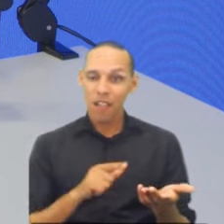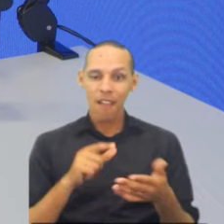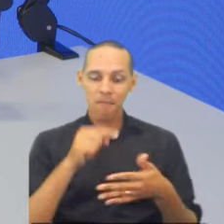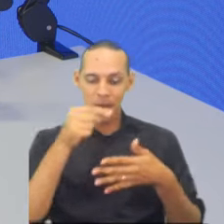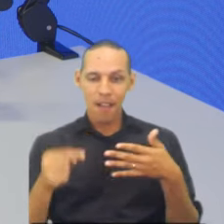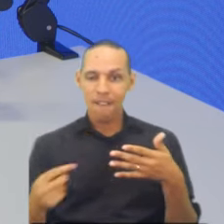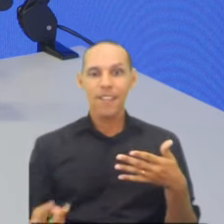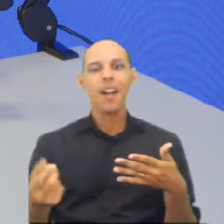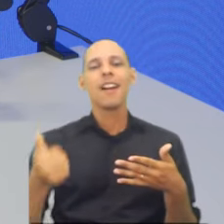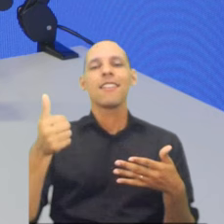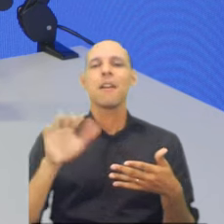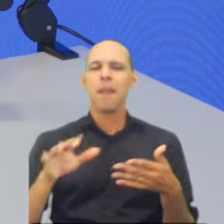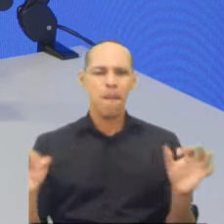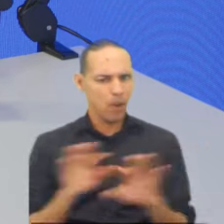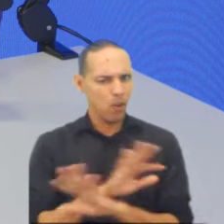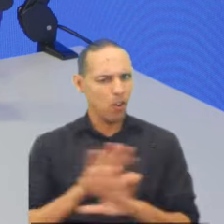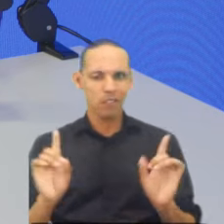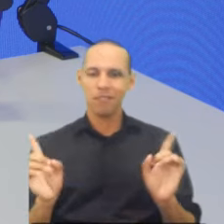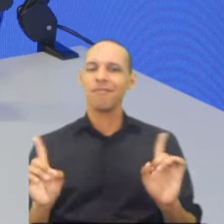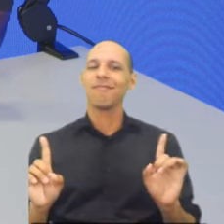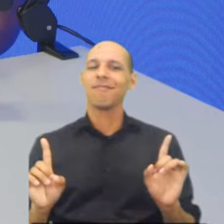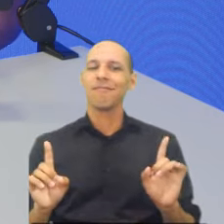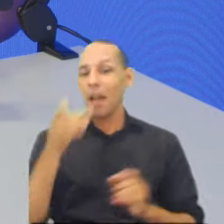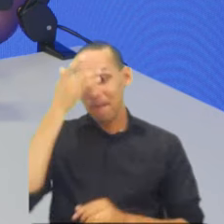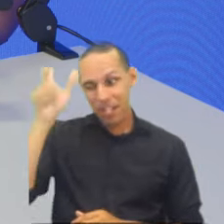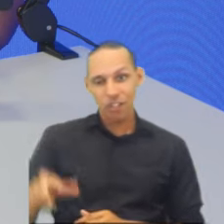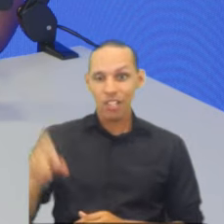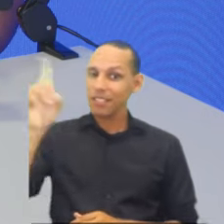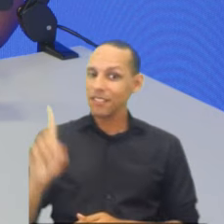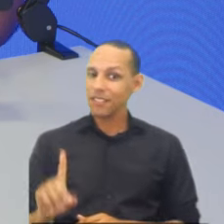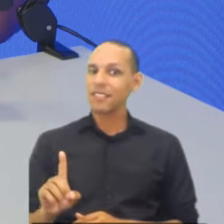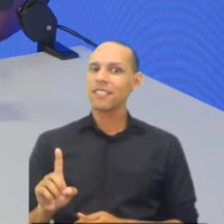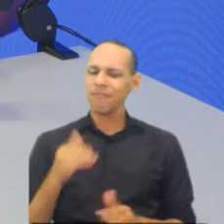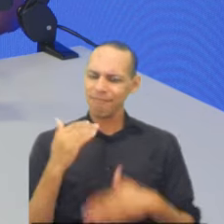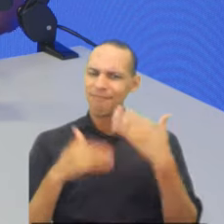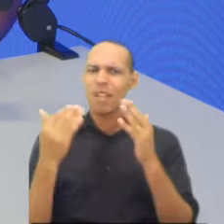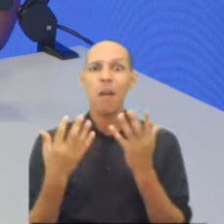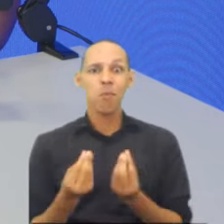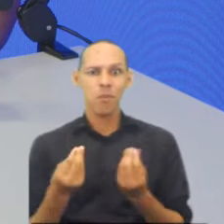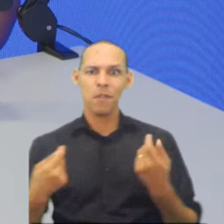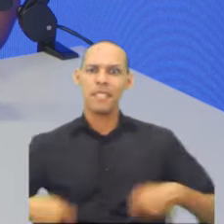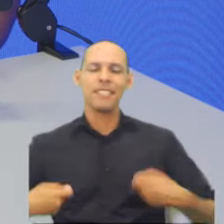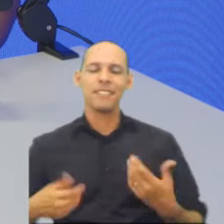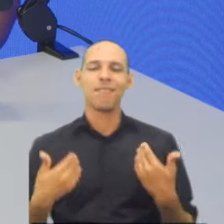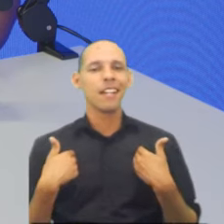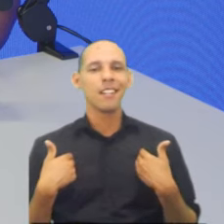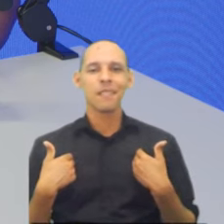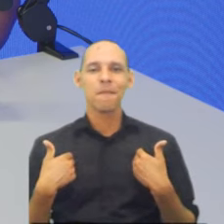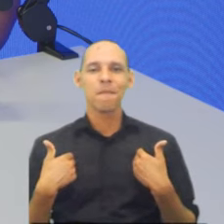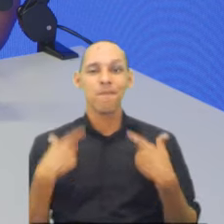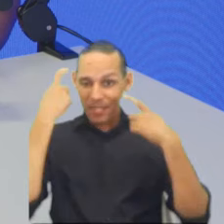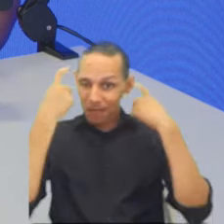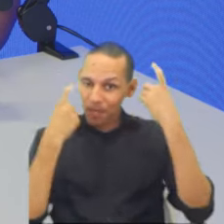ganhos o que não significa que estamos prontas e e prontos paraa pessoa com deficiência a gente tem muito que evoluir E eu